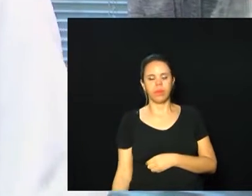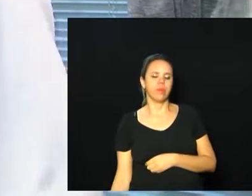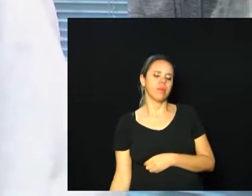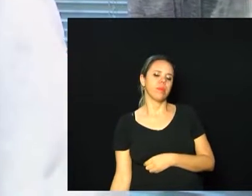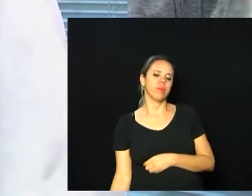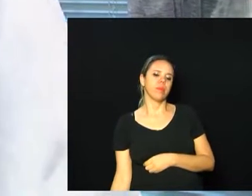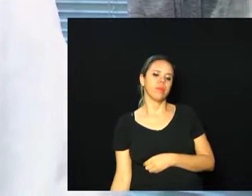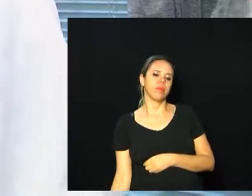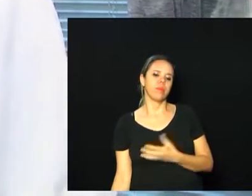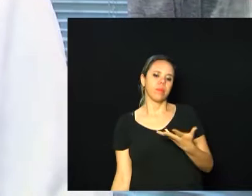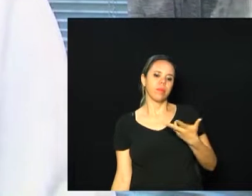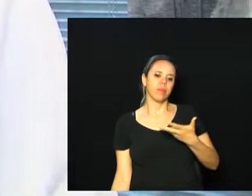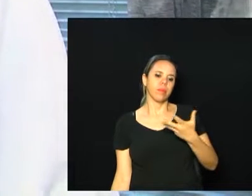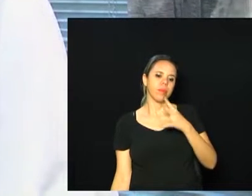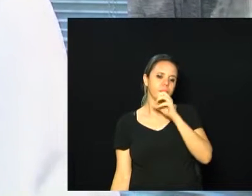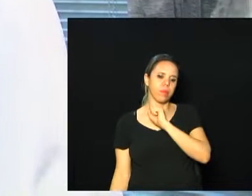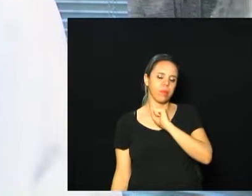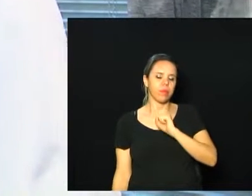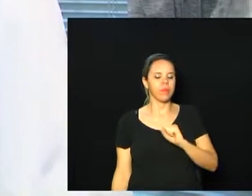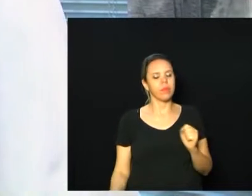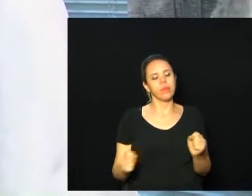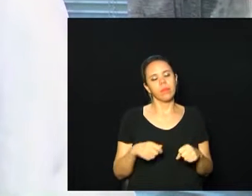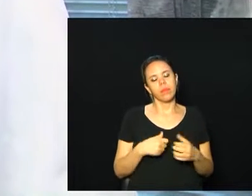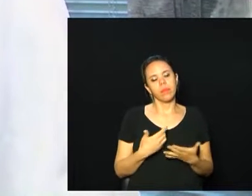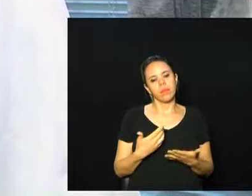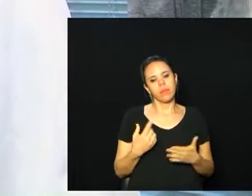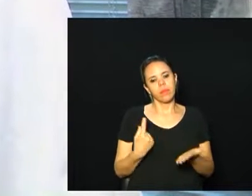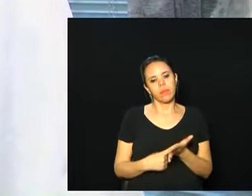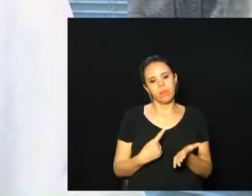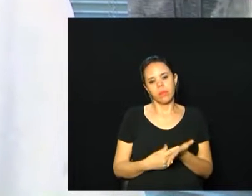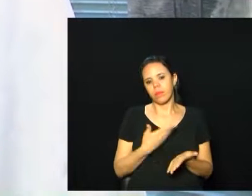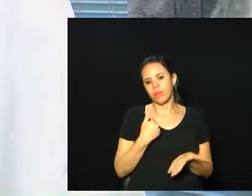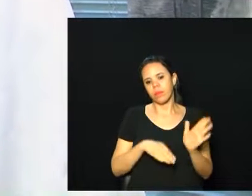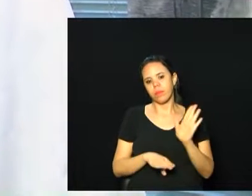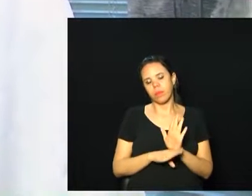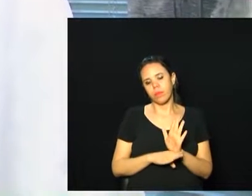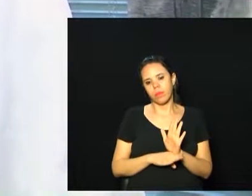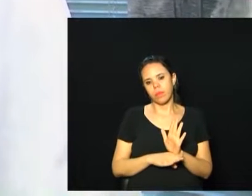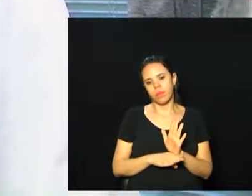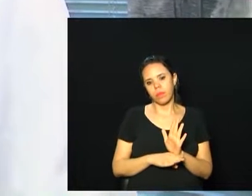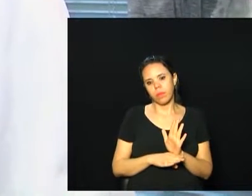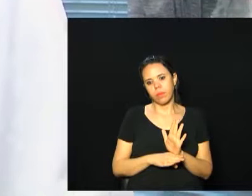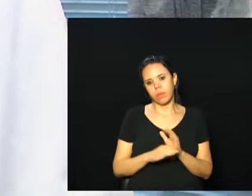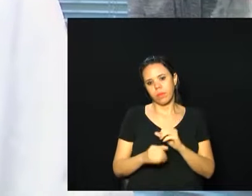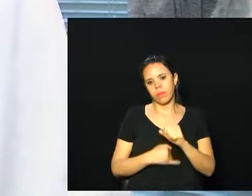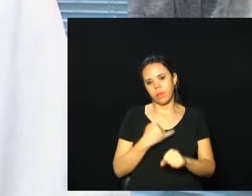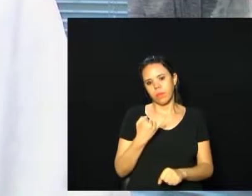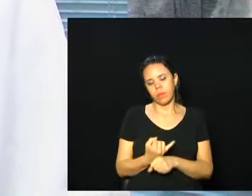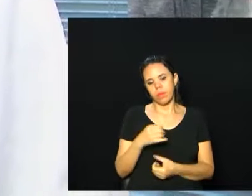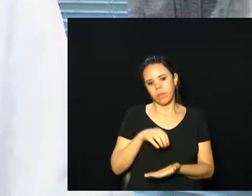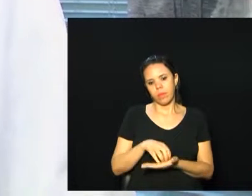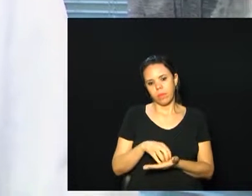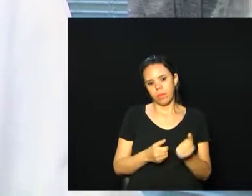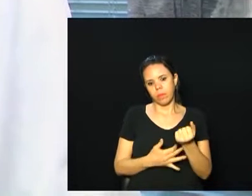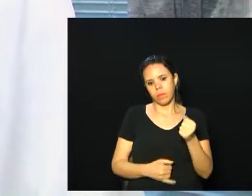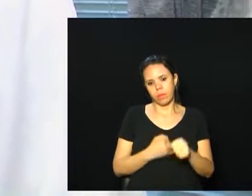processo seja o mais fluido e rápido possível. Então, esses agendamentos podem ser feitos via o site do Hemocentro. Qual é o